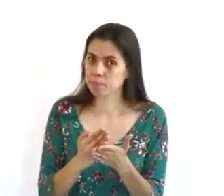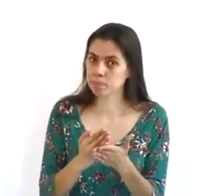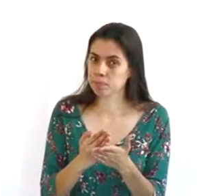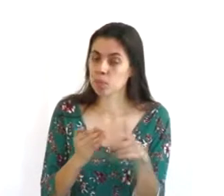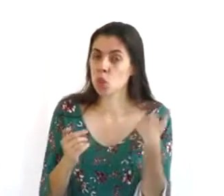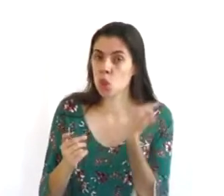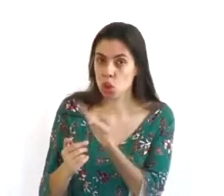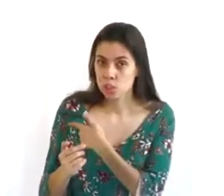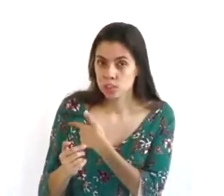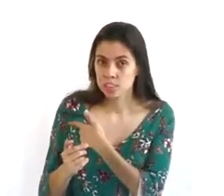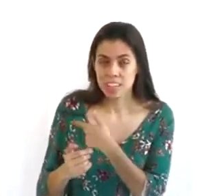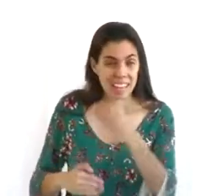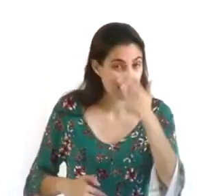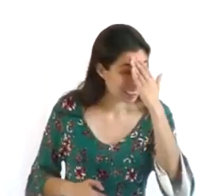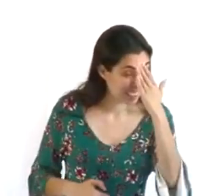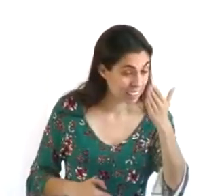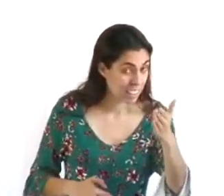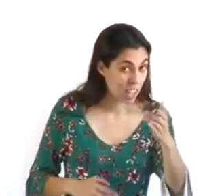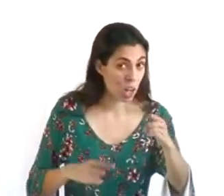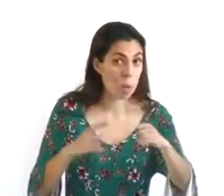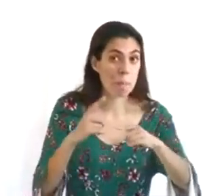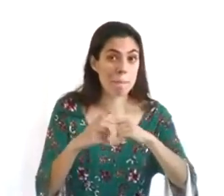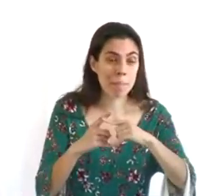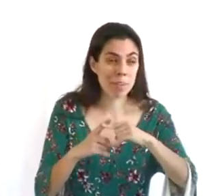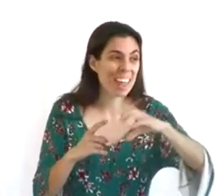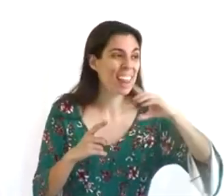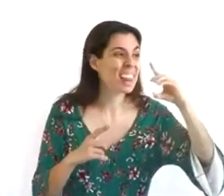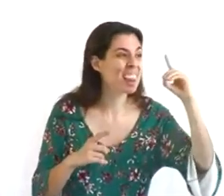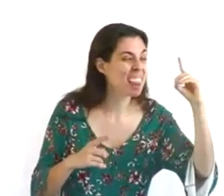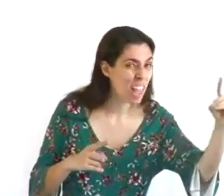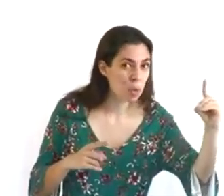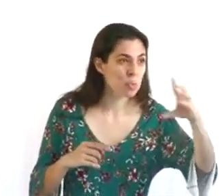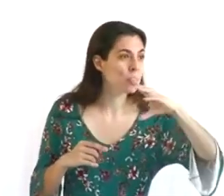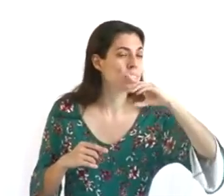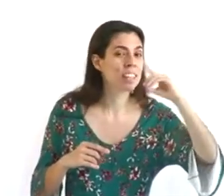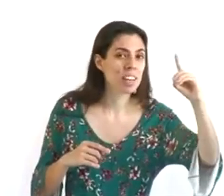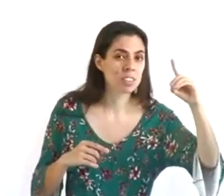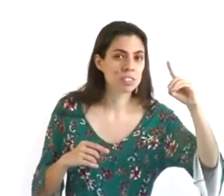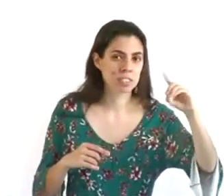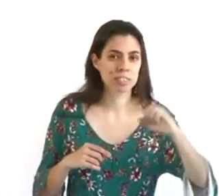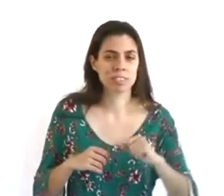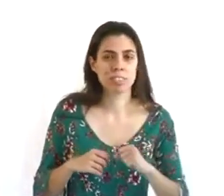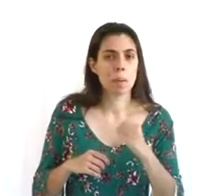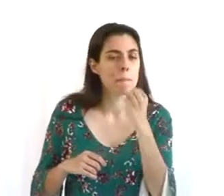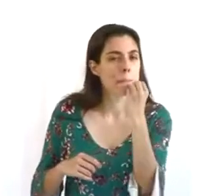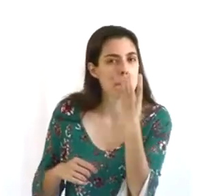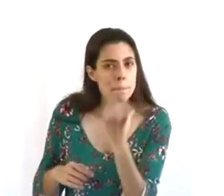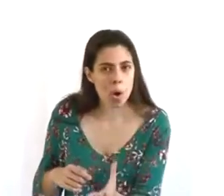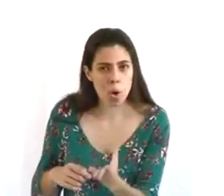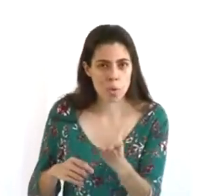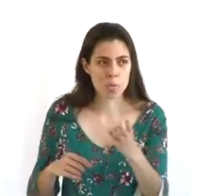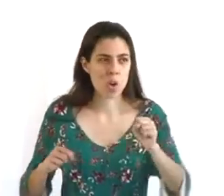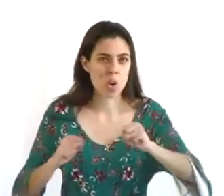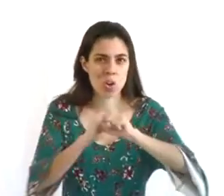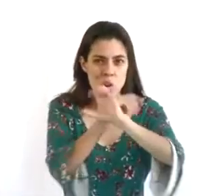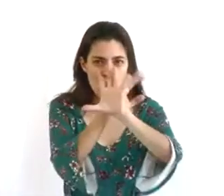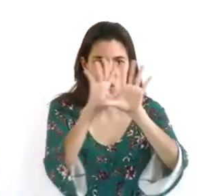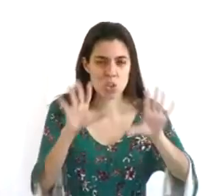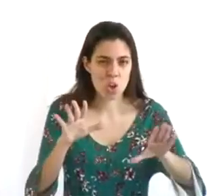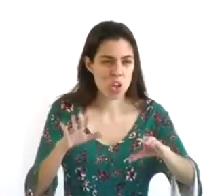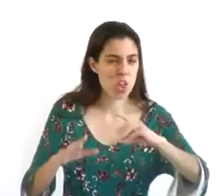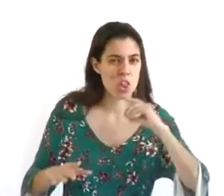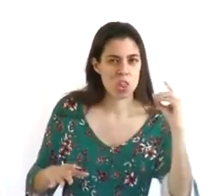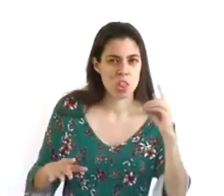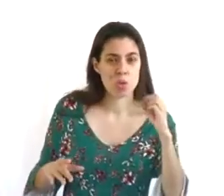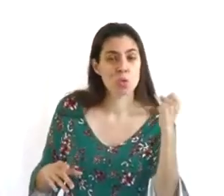nós devemos render graças ao Senhor, porque Ele é Deus, porque Ele é bom, porque Ele é o Deus dos deuses,